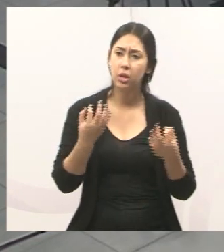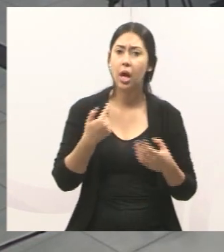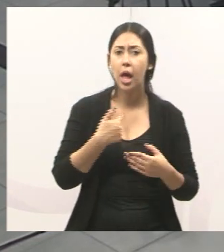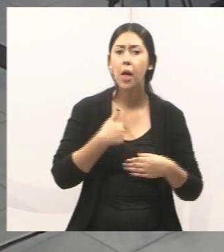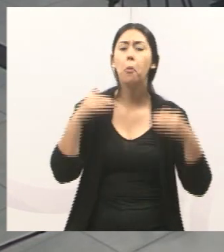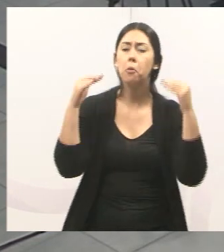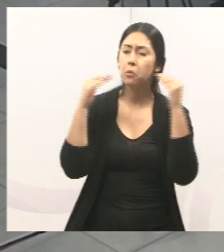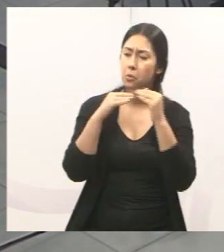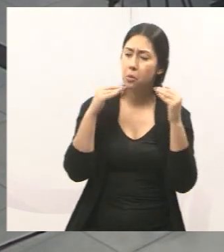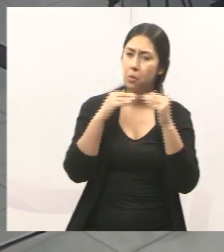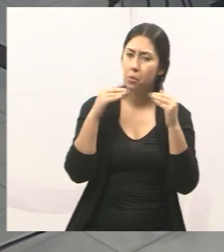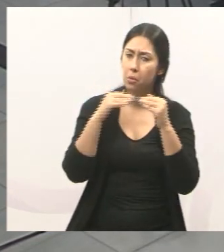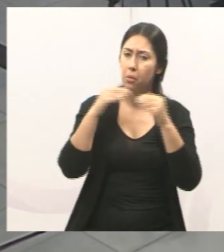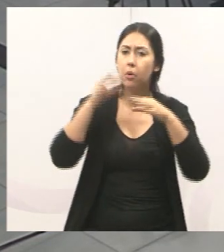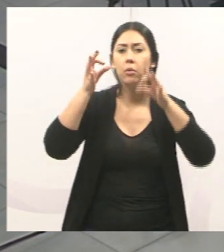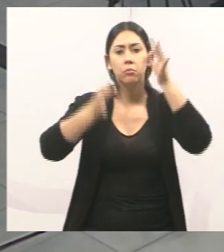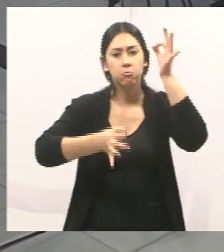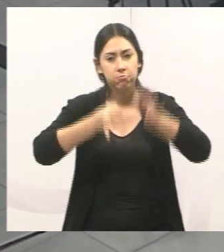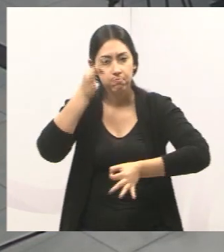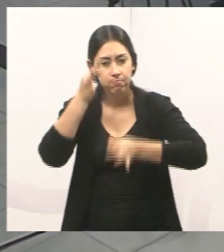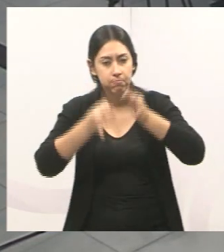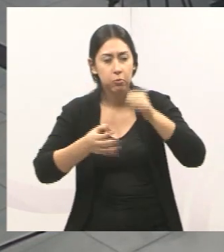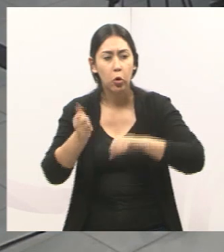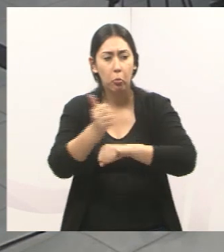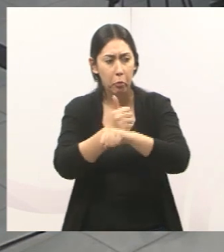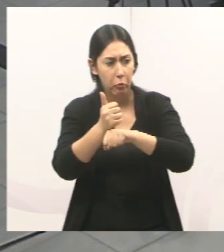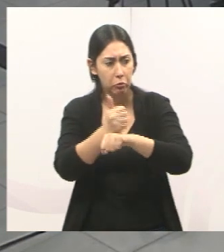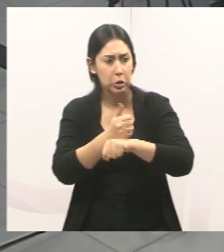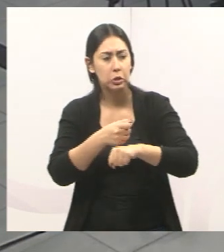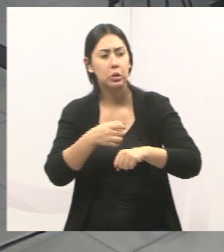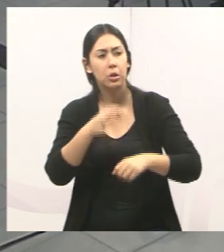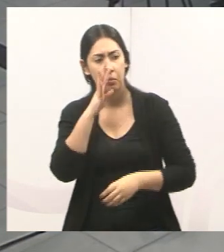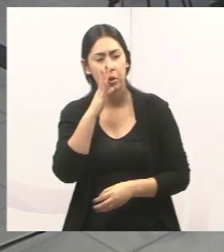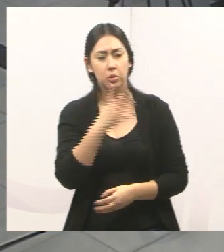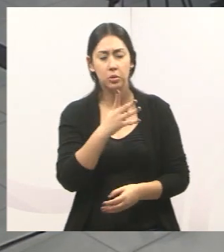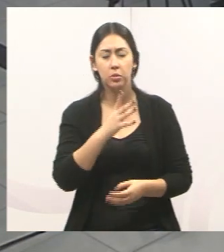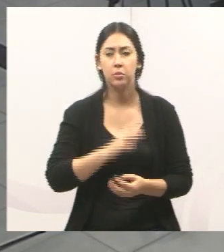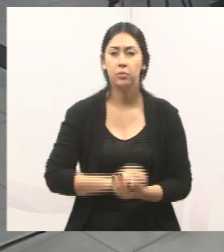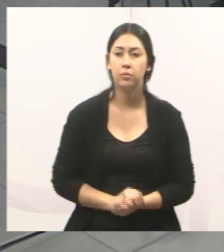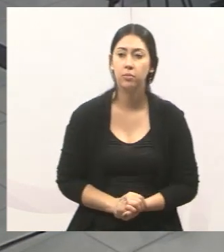a favor do parecer técnico do Tribunal de Contas.